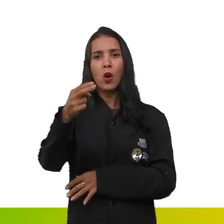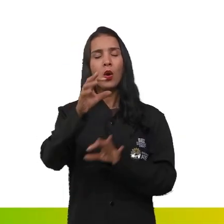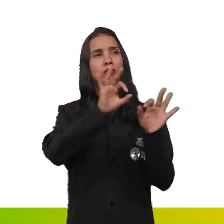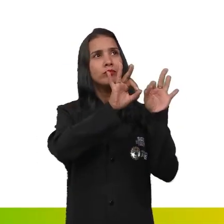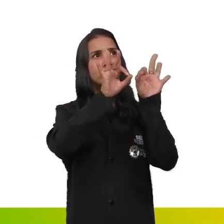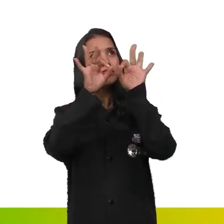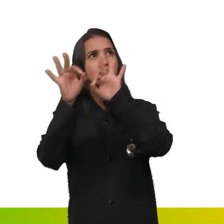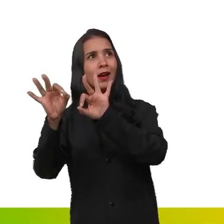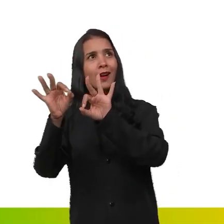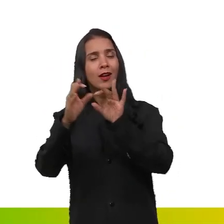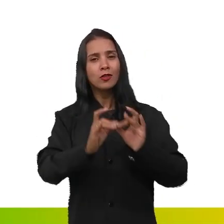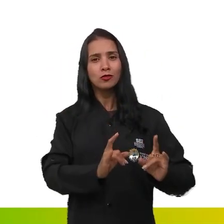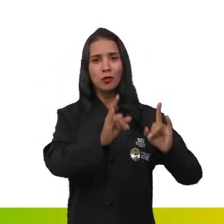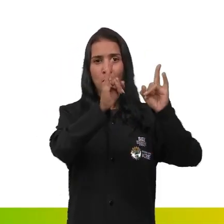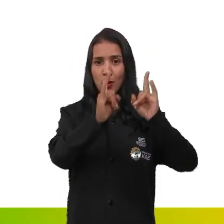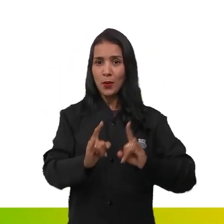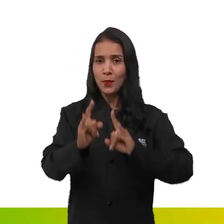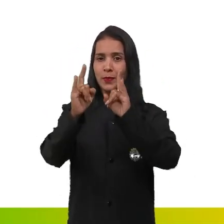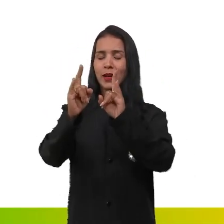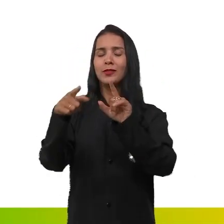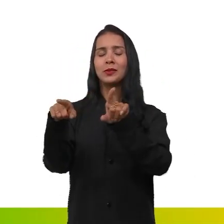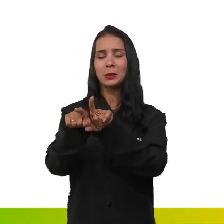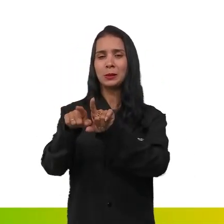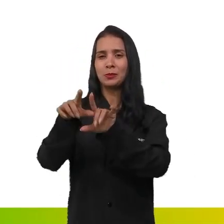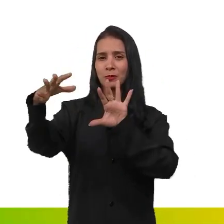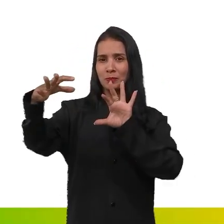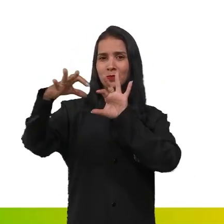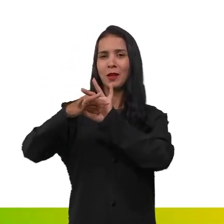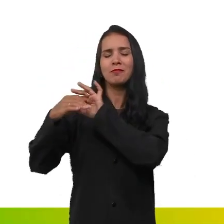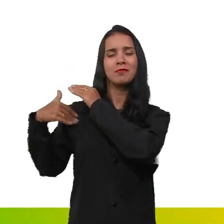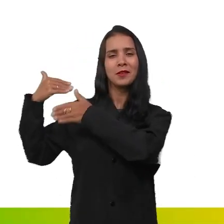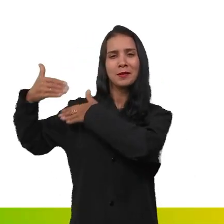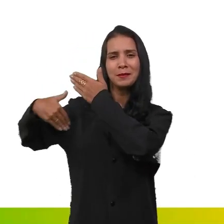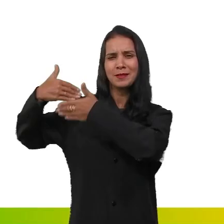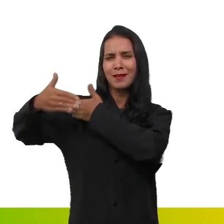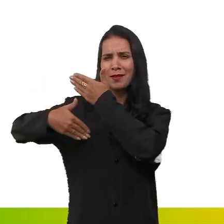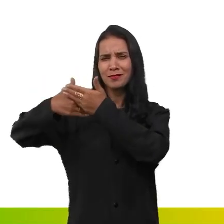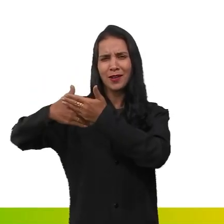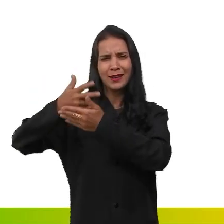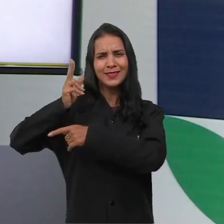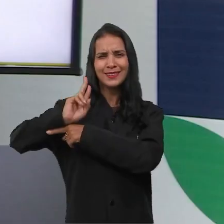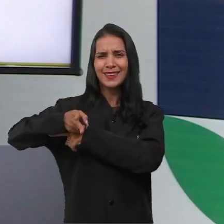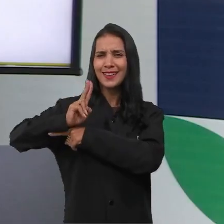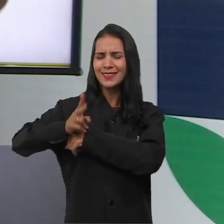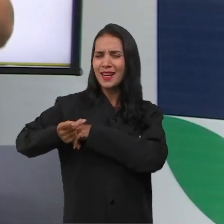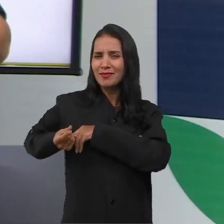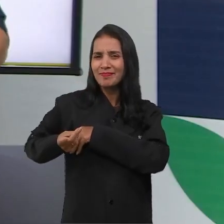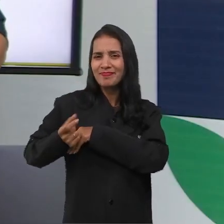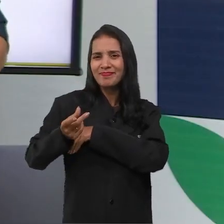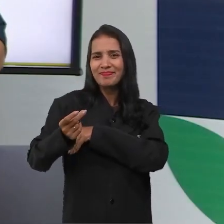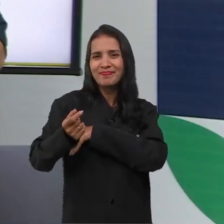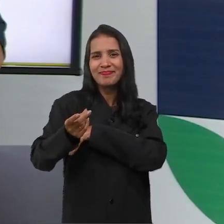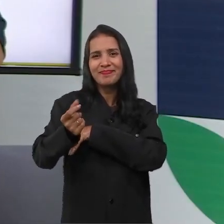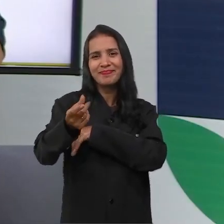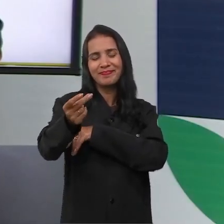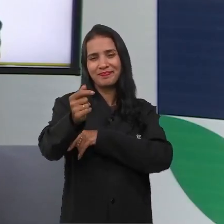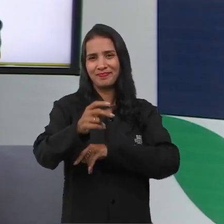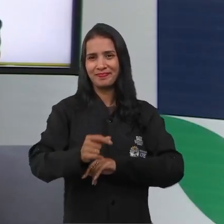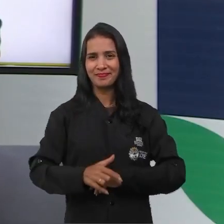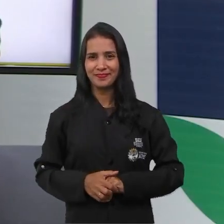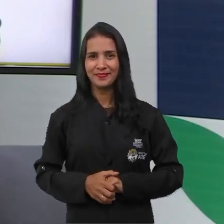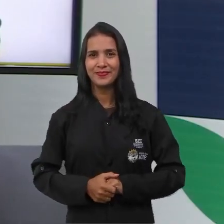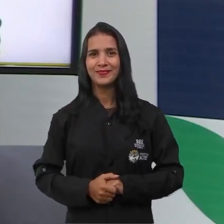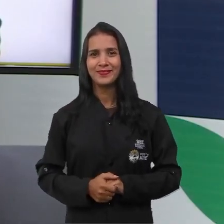reconectamos com esse legado extraordinário que atravessa milênios e que ainda vai perpassar muitos